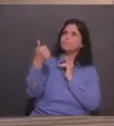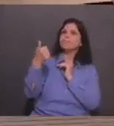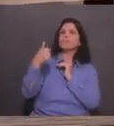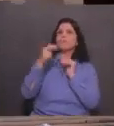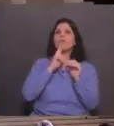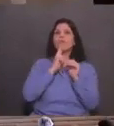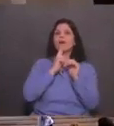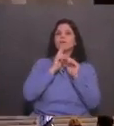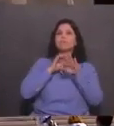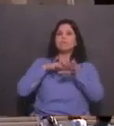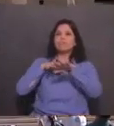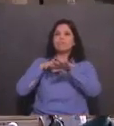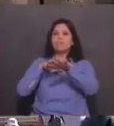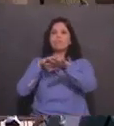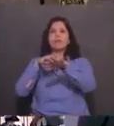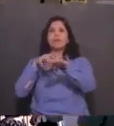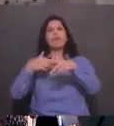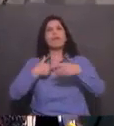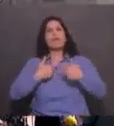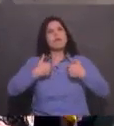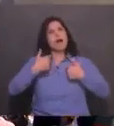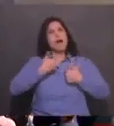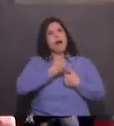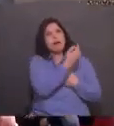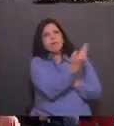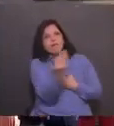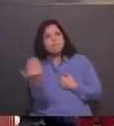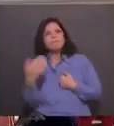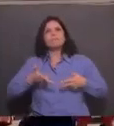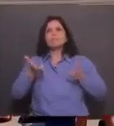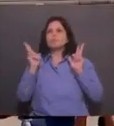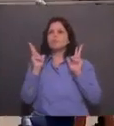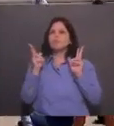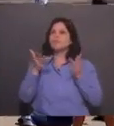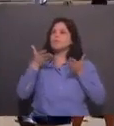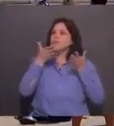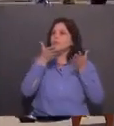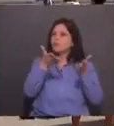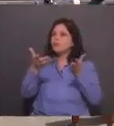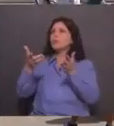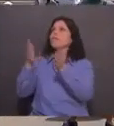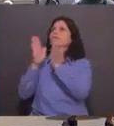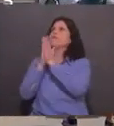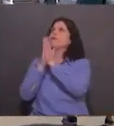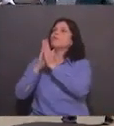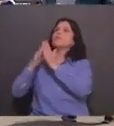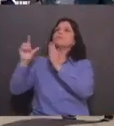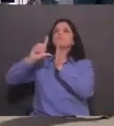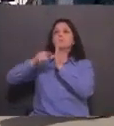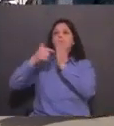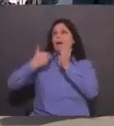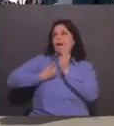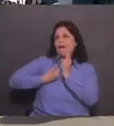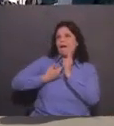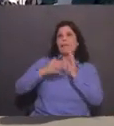Fátima com plena disponibilidade para realizar o grande projeto de Deus, aqui proclamado